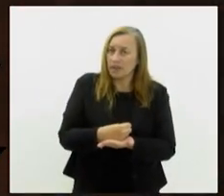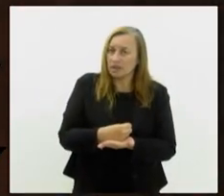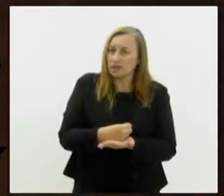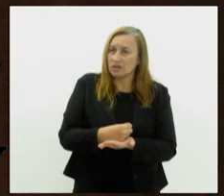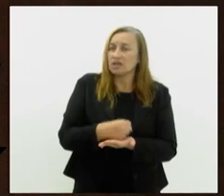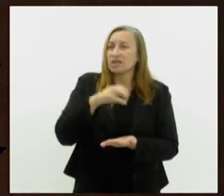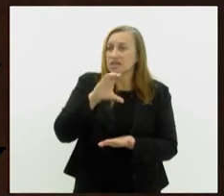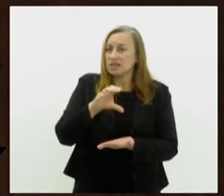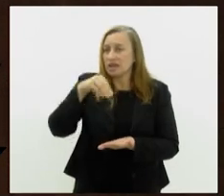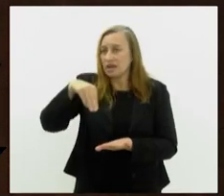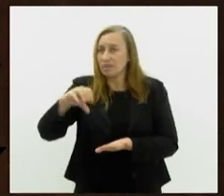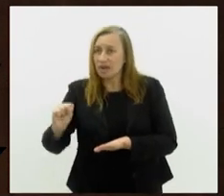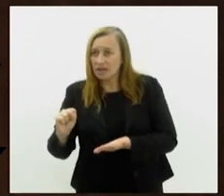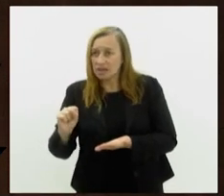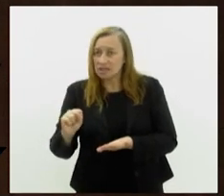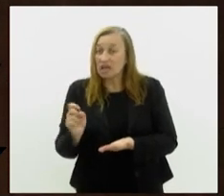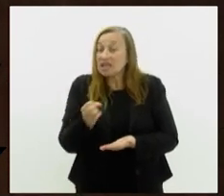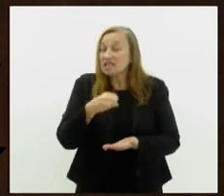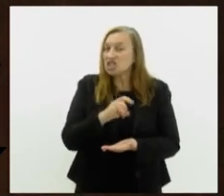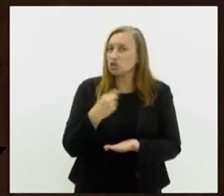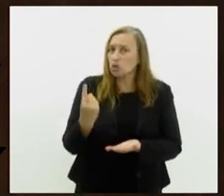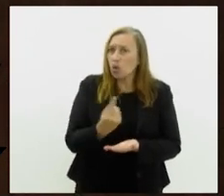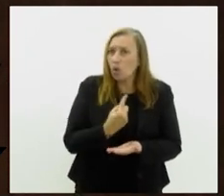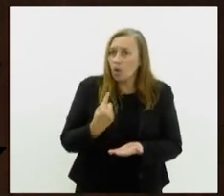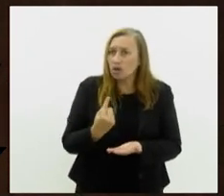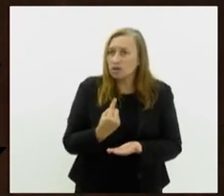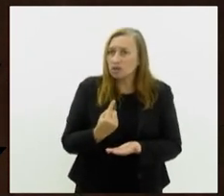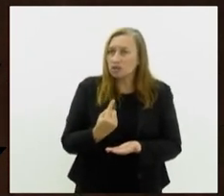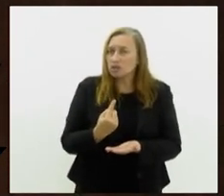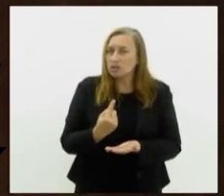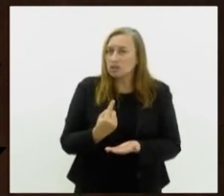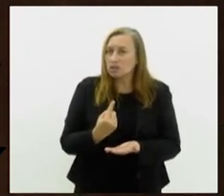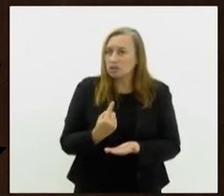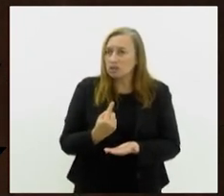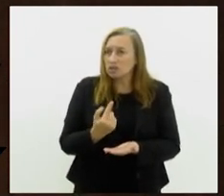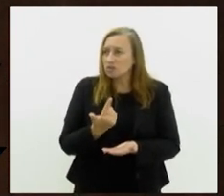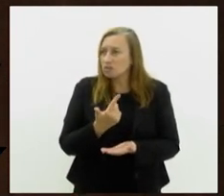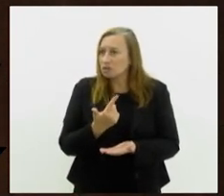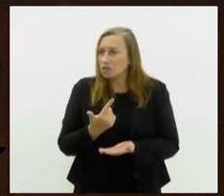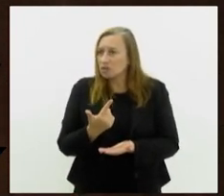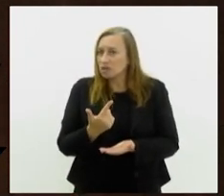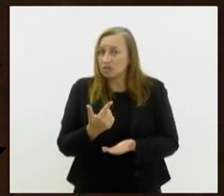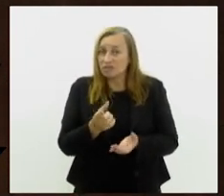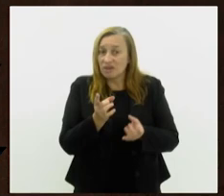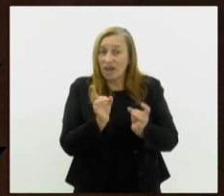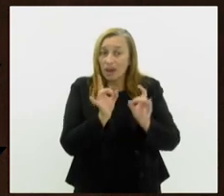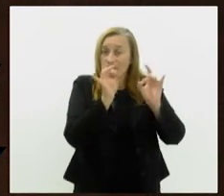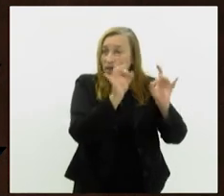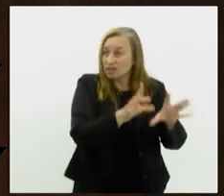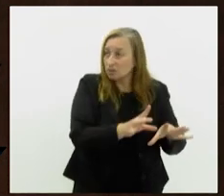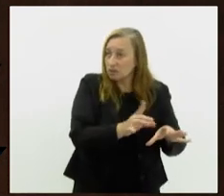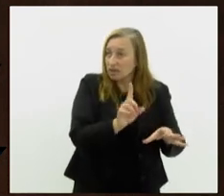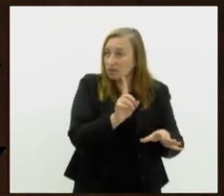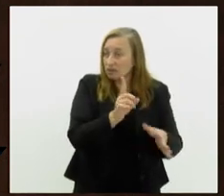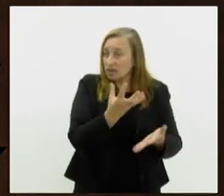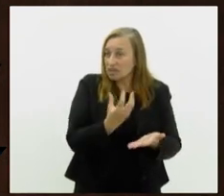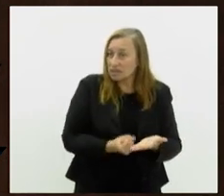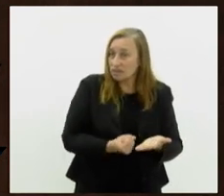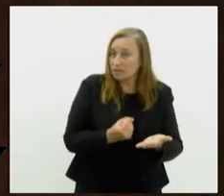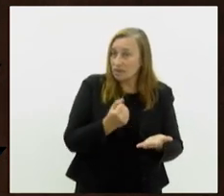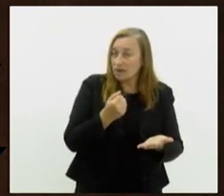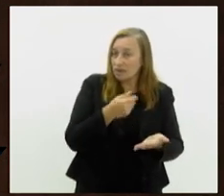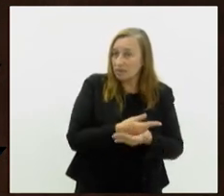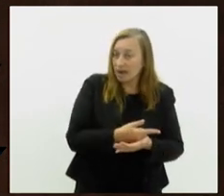alíquota do ICMS, e se nós não tivéssemos tido tanta renúncia fiscal, por certo, a